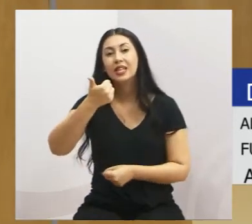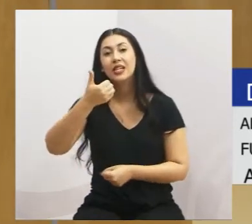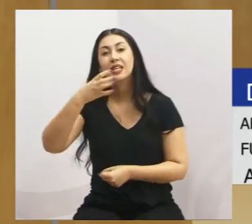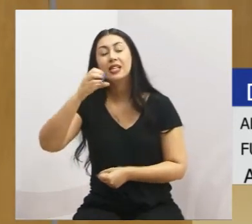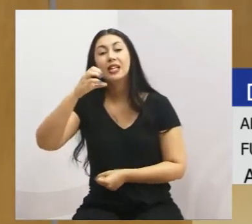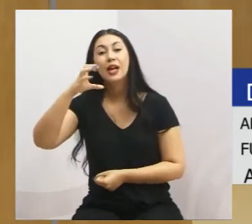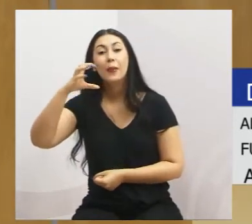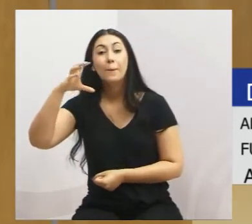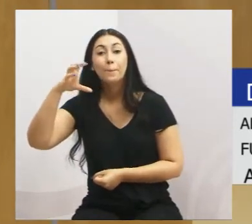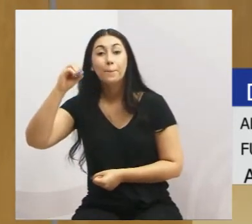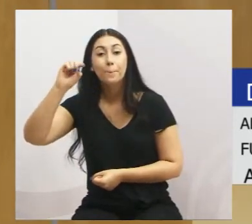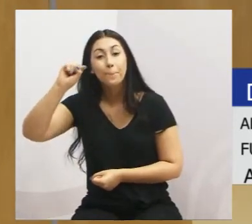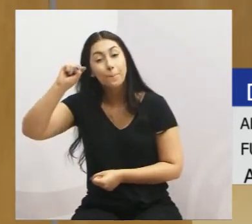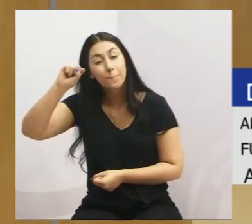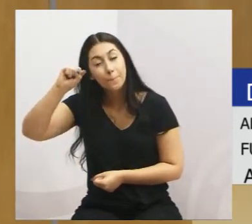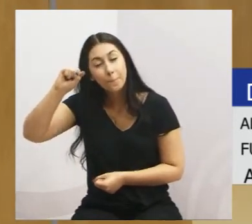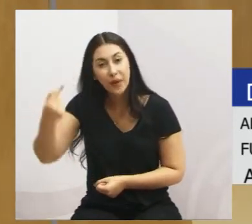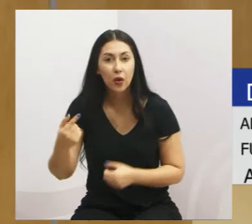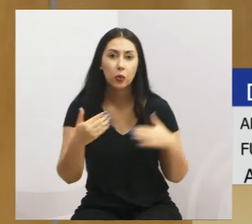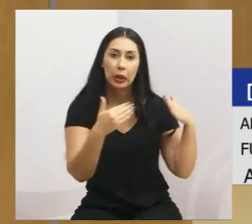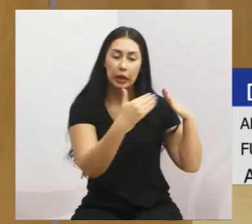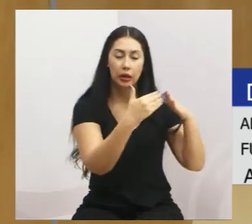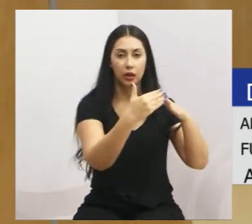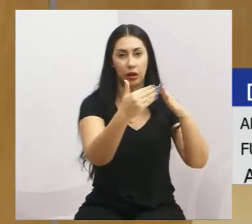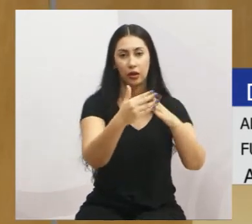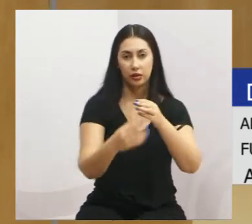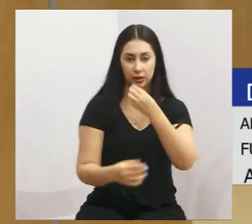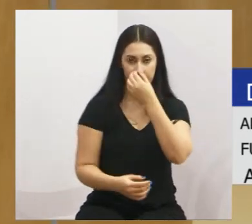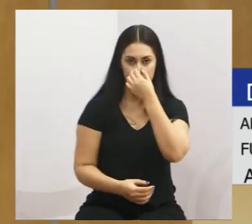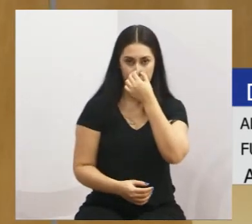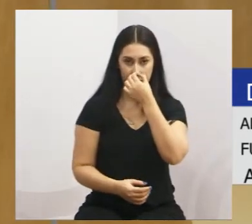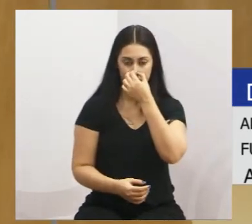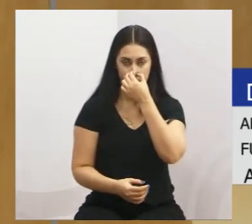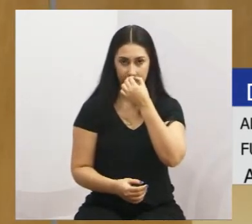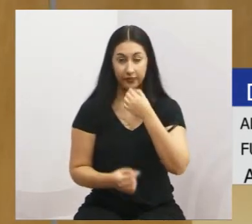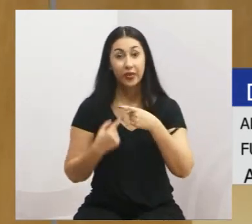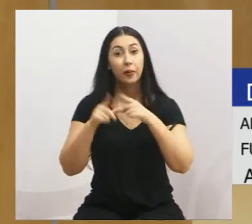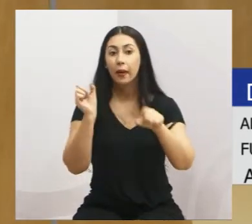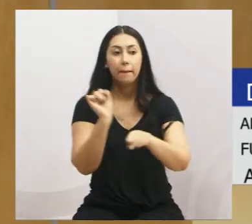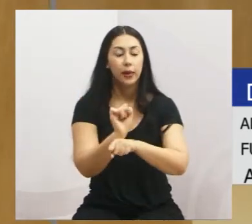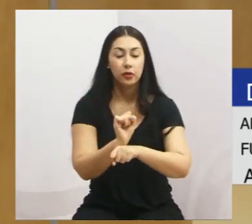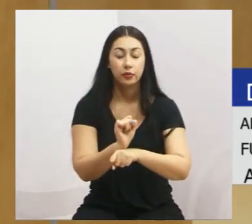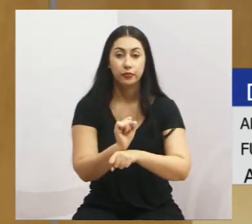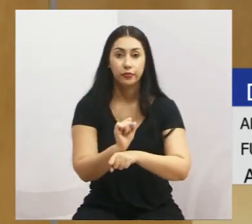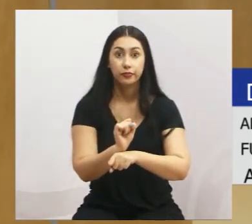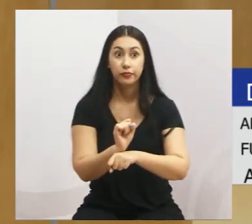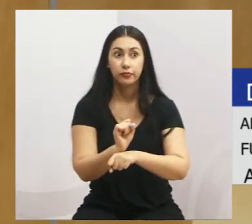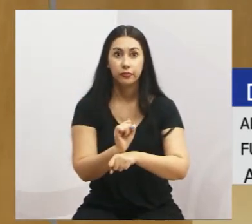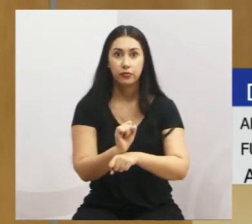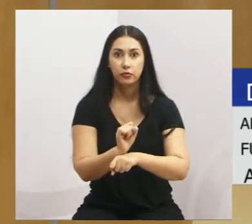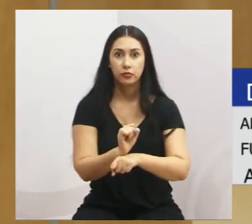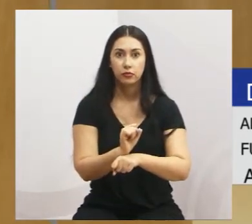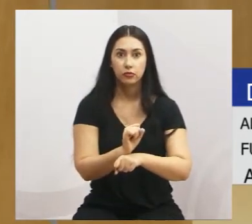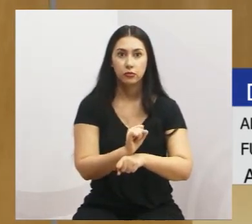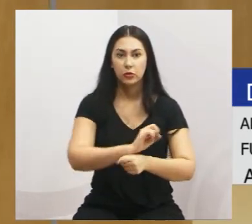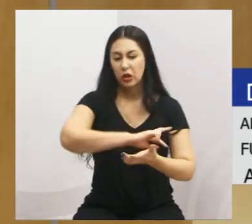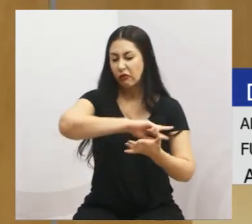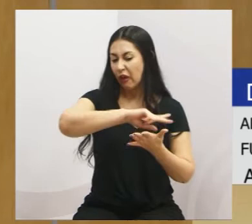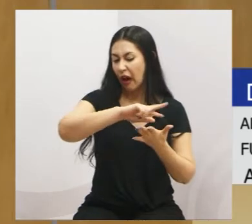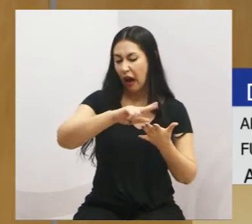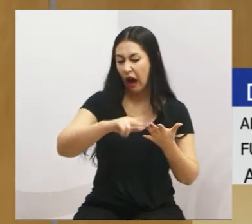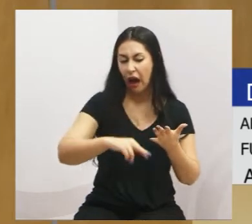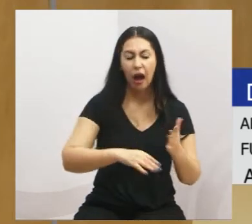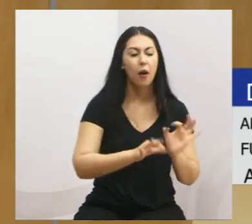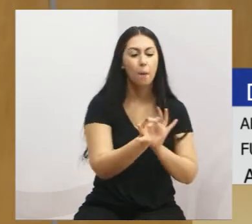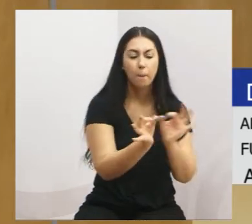unidades habitacionais, e o Paulinho lembra muito bem disso. E parou, né? Parou Minha Casa Minha Vida, parou